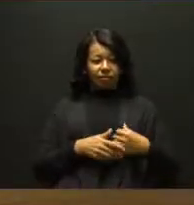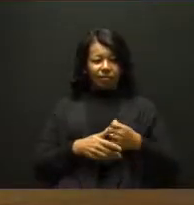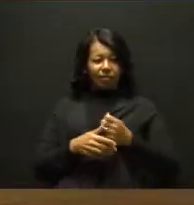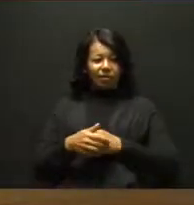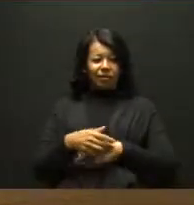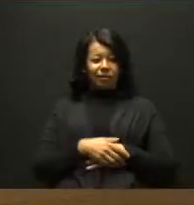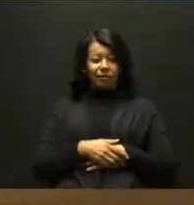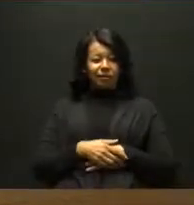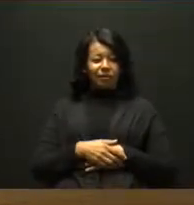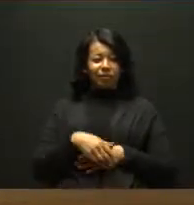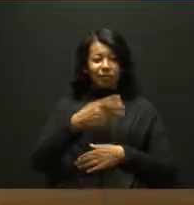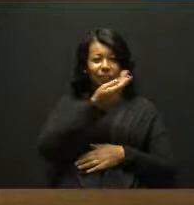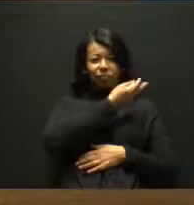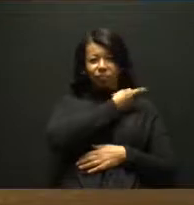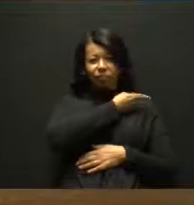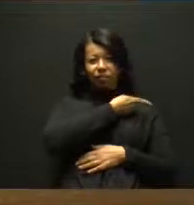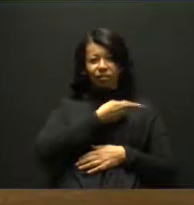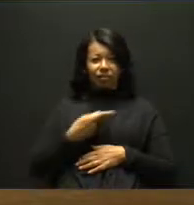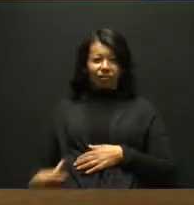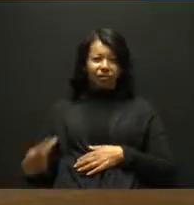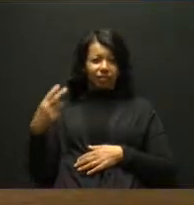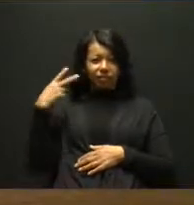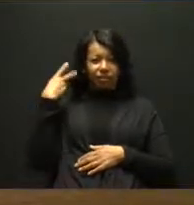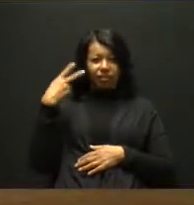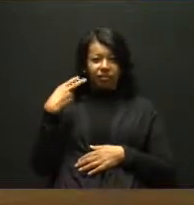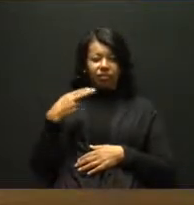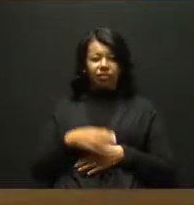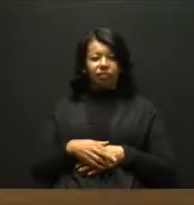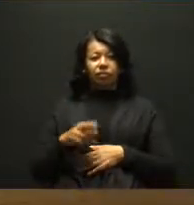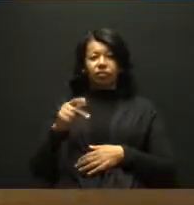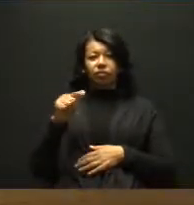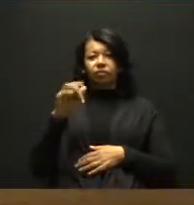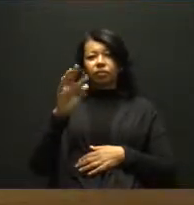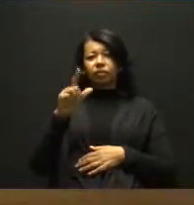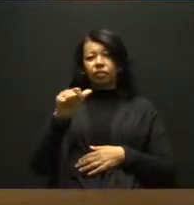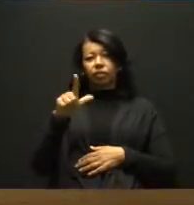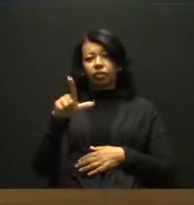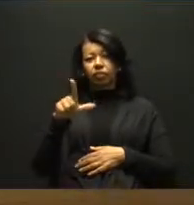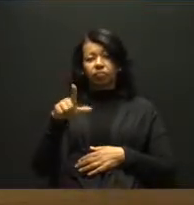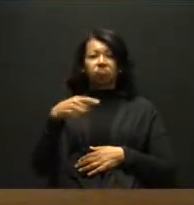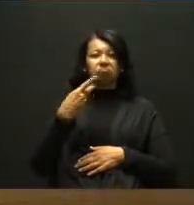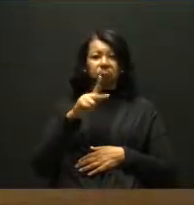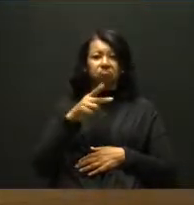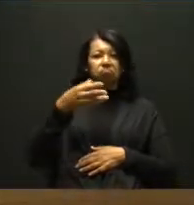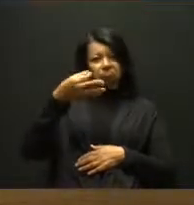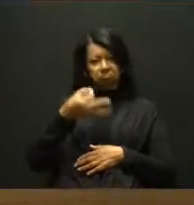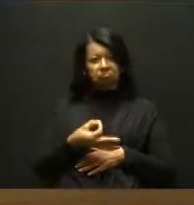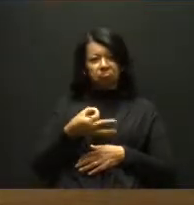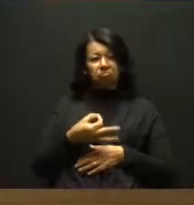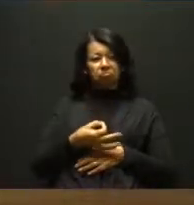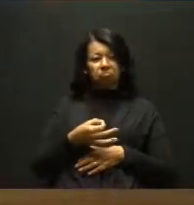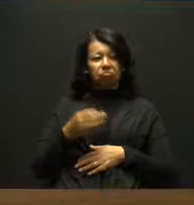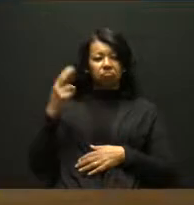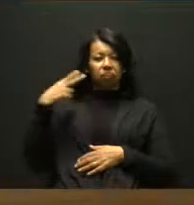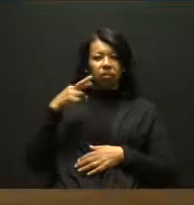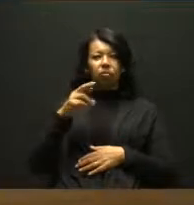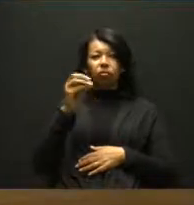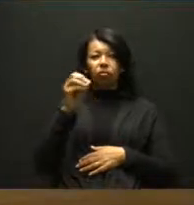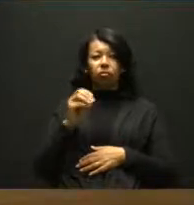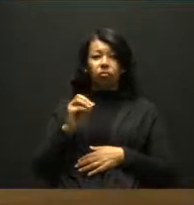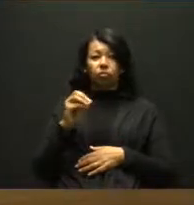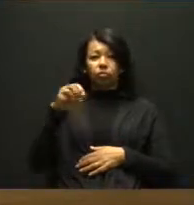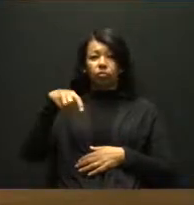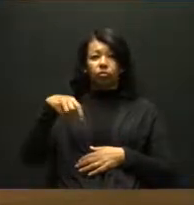o presidente novos pares rafael você não está certo período o timão pode ser favorável do